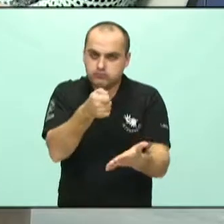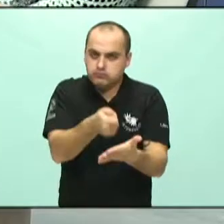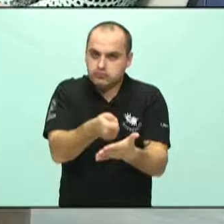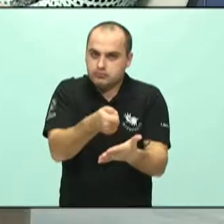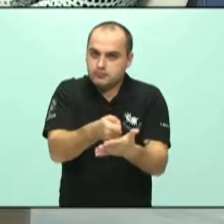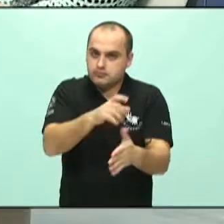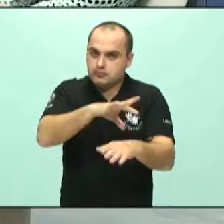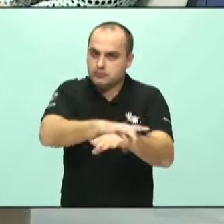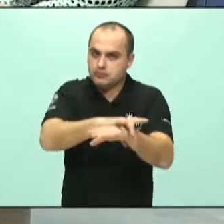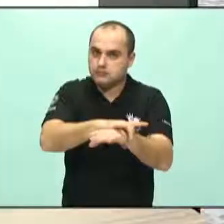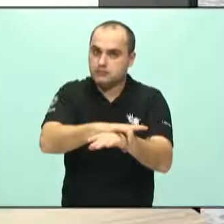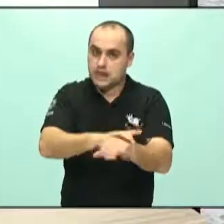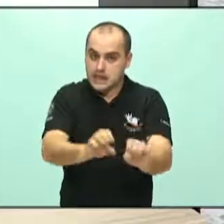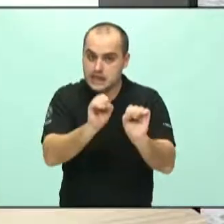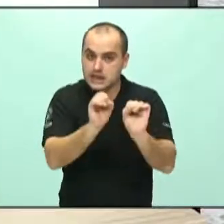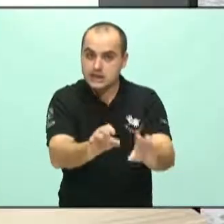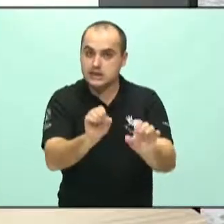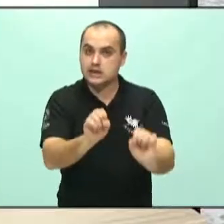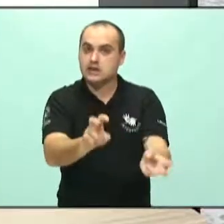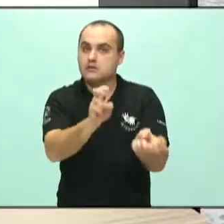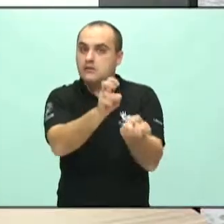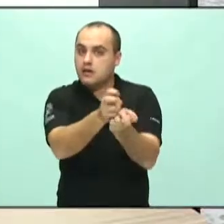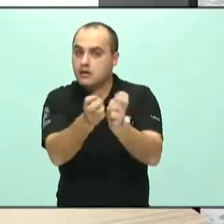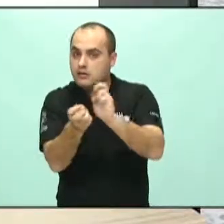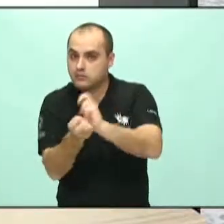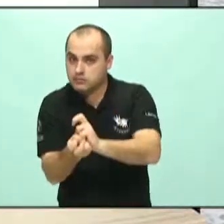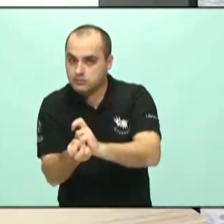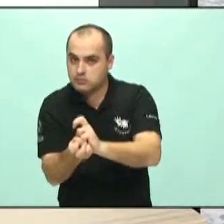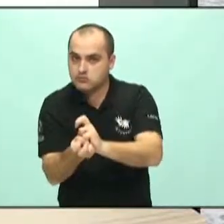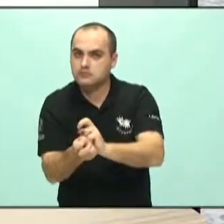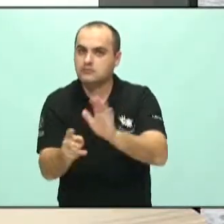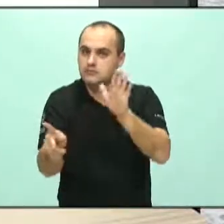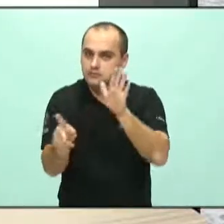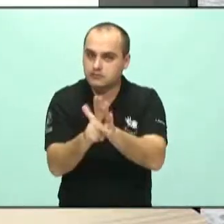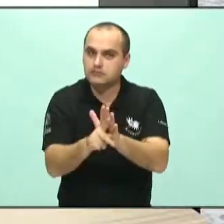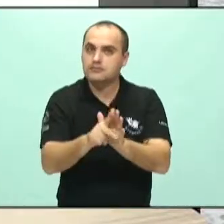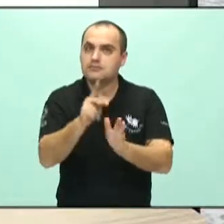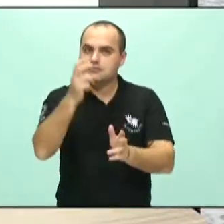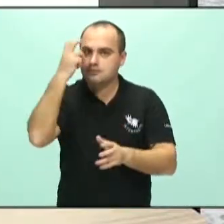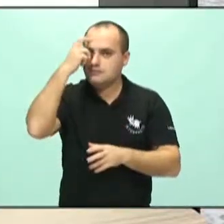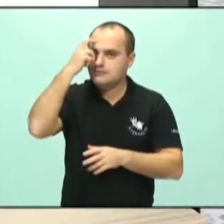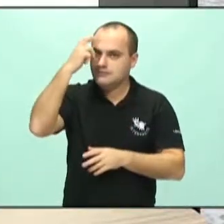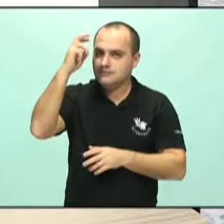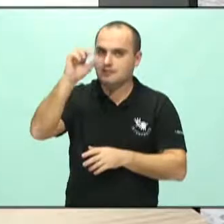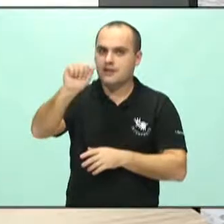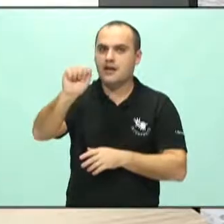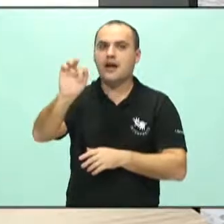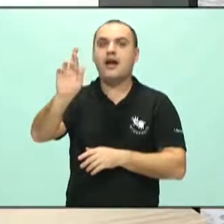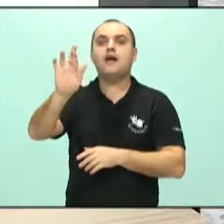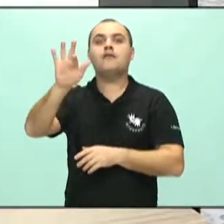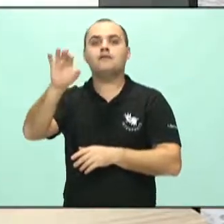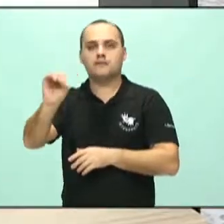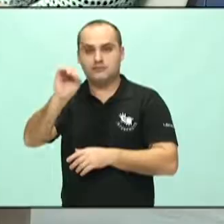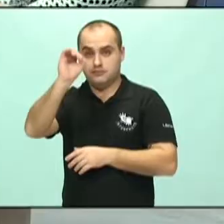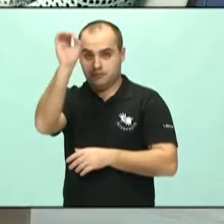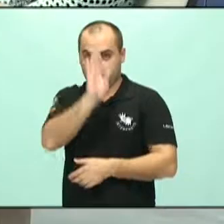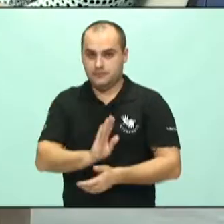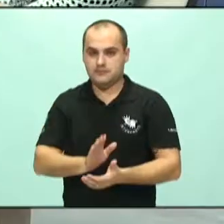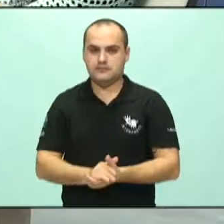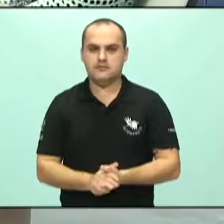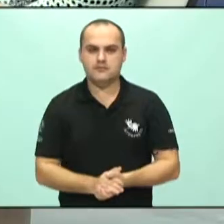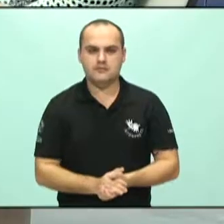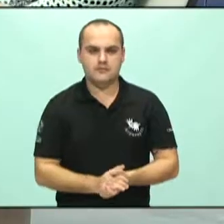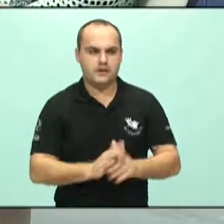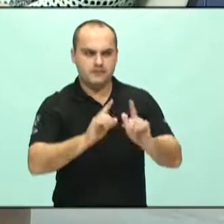do ensino da capoeira como um dos ícones, né, da cultura afro-brasileira. Ainda não estava sendo aplicada de